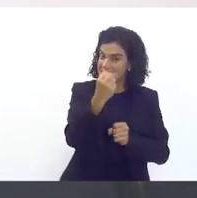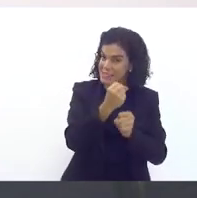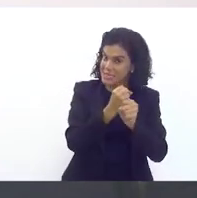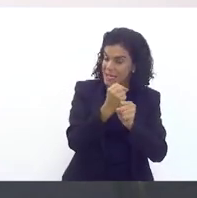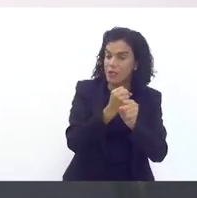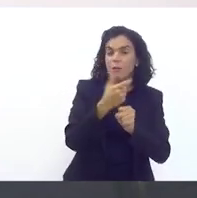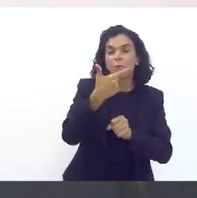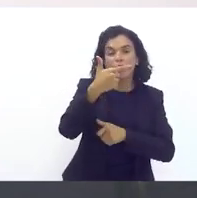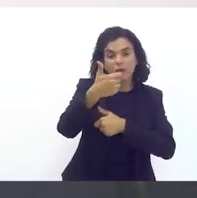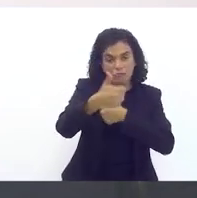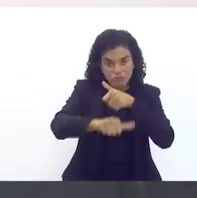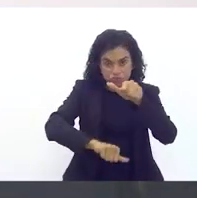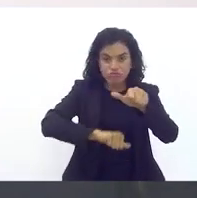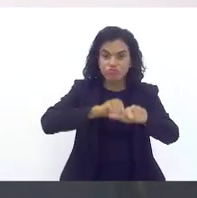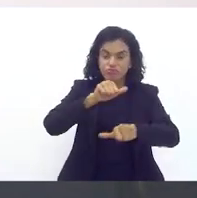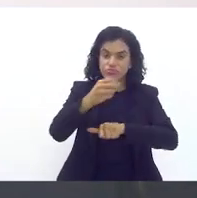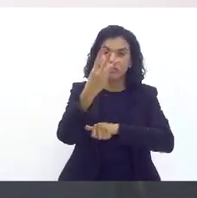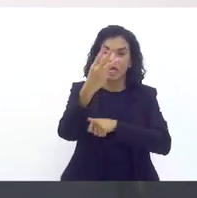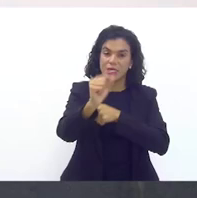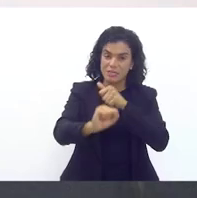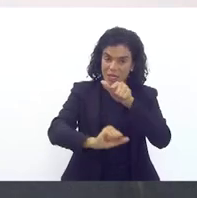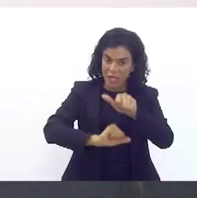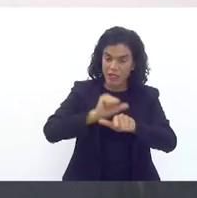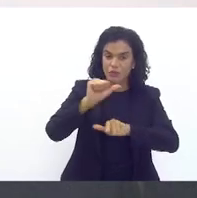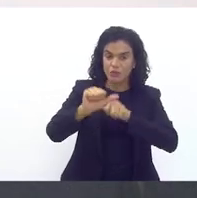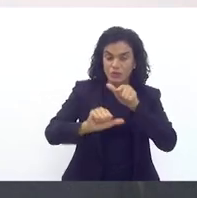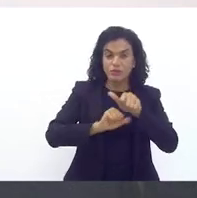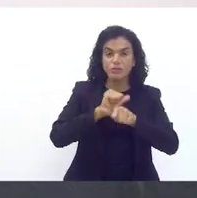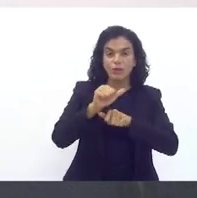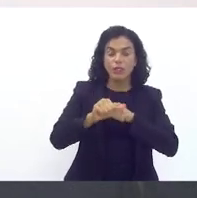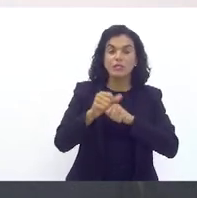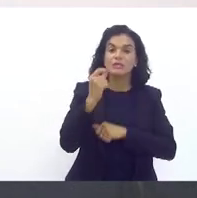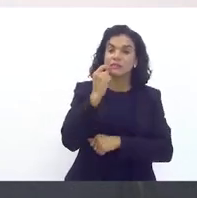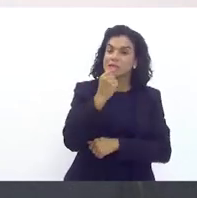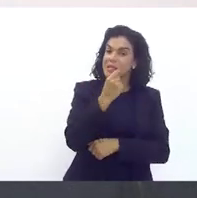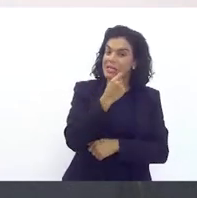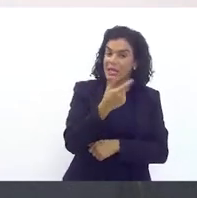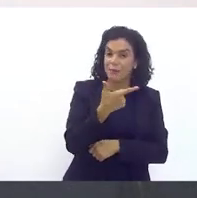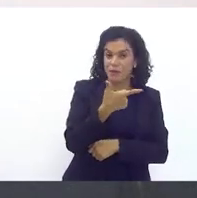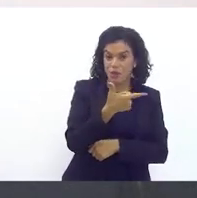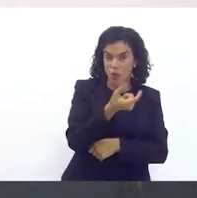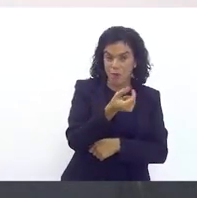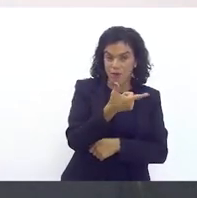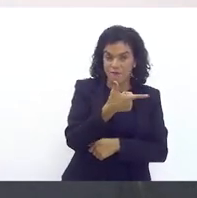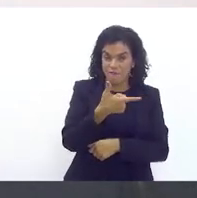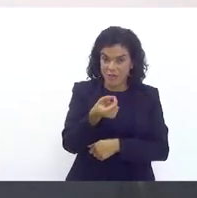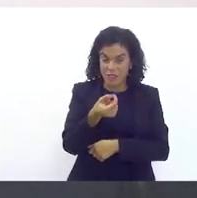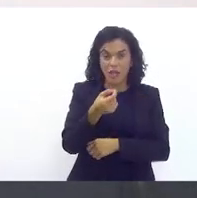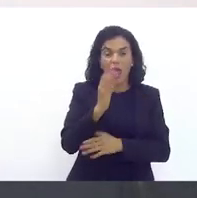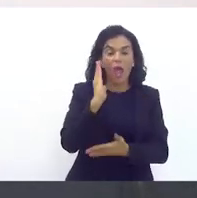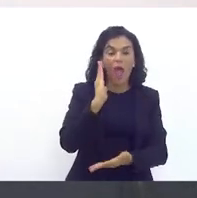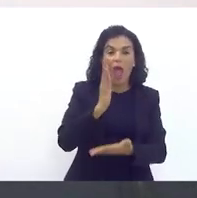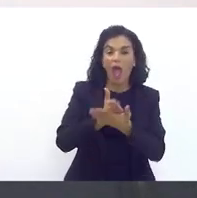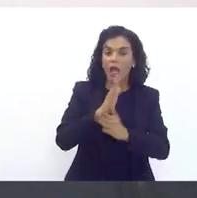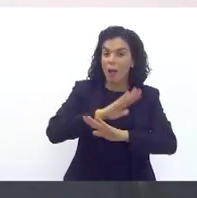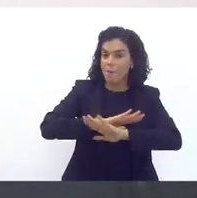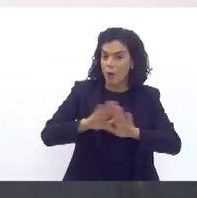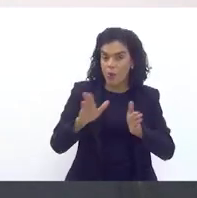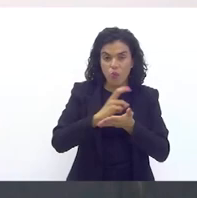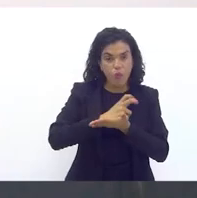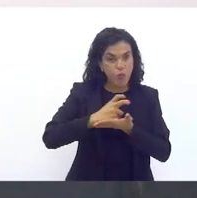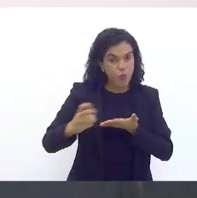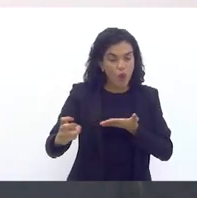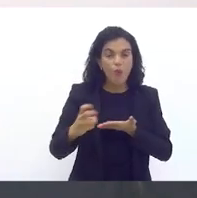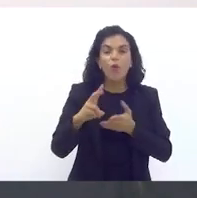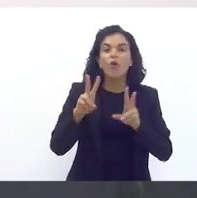renováveis por mais 3. Em setembro de 20, ele acabou. E qual